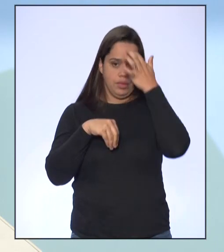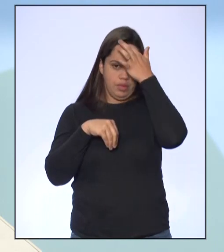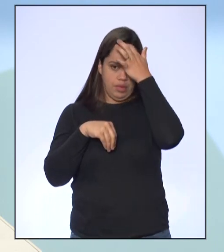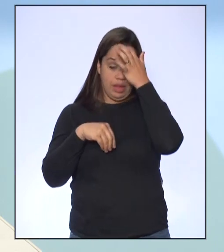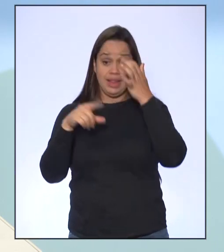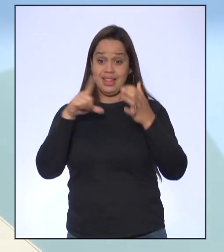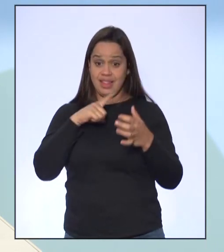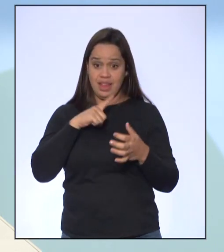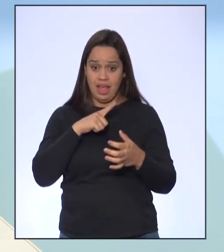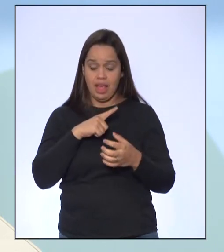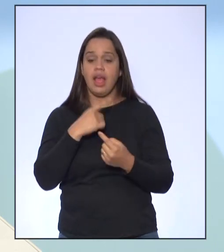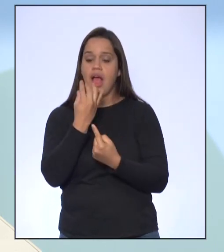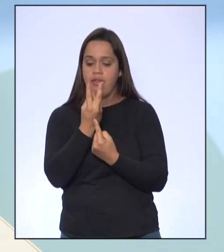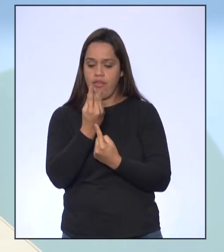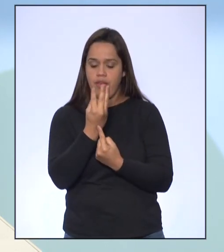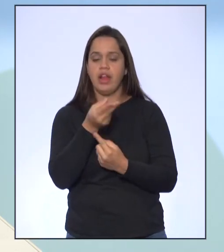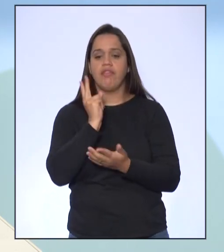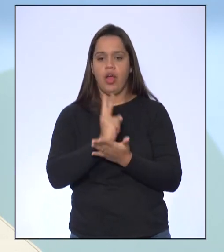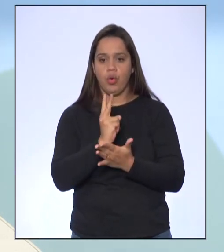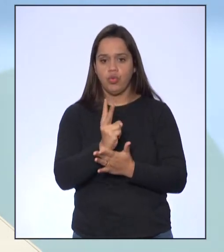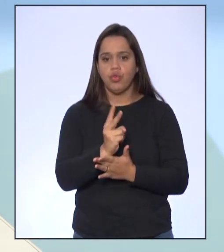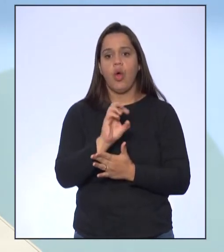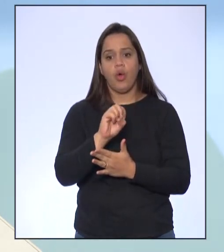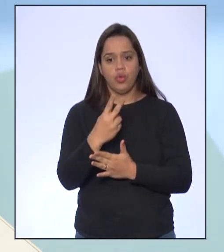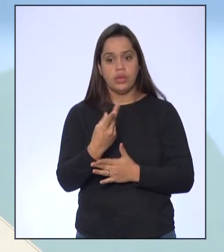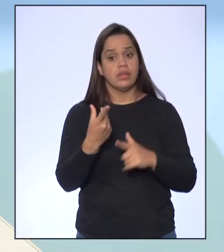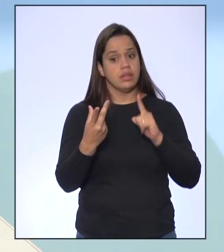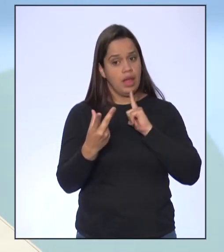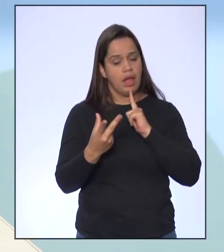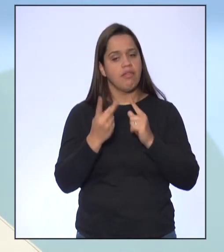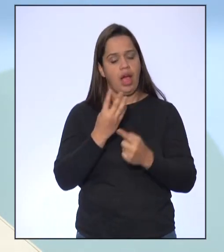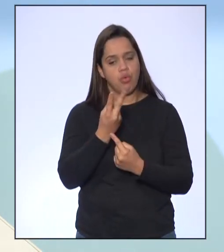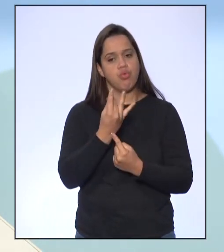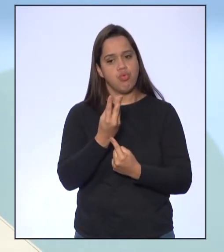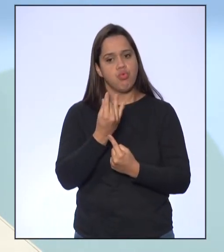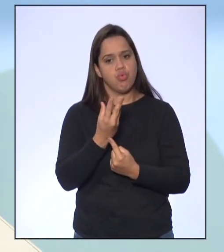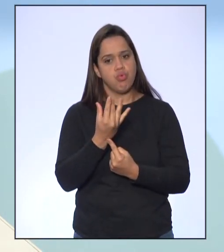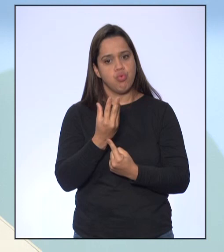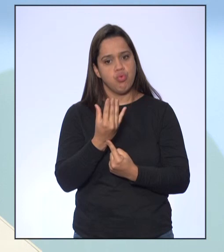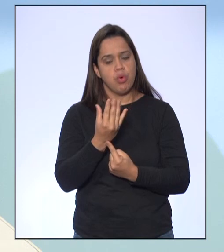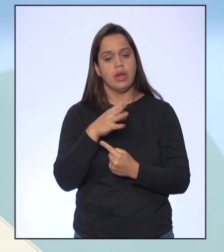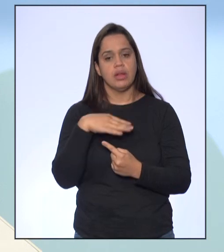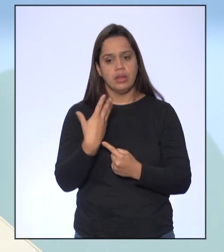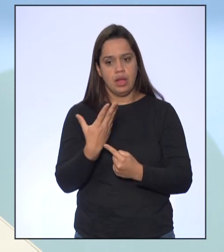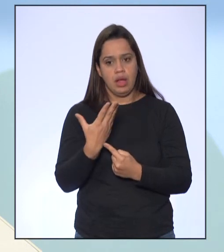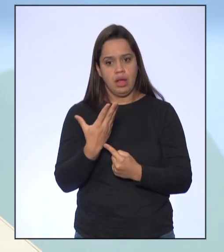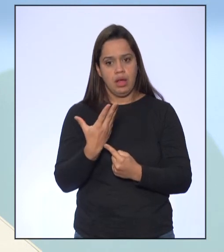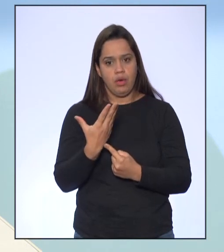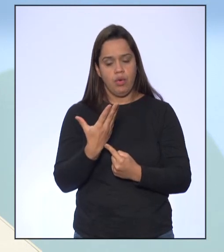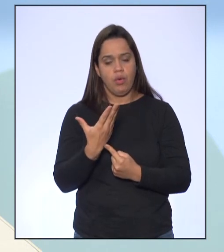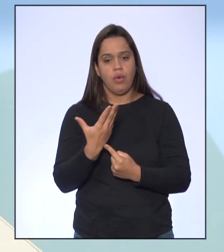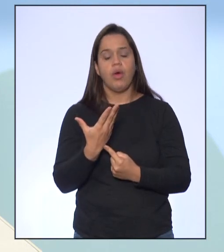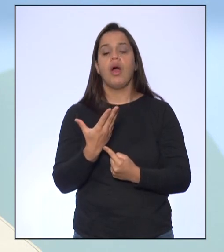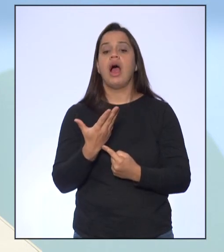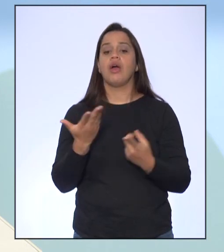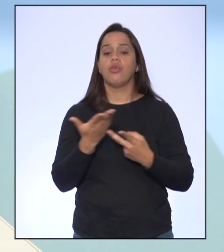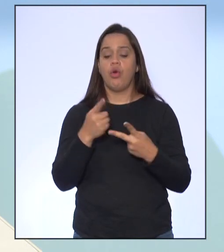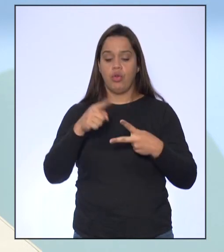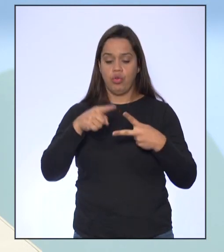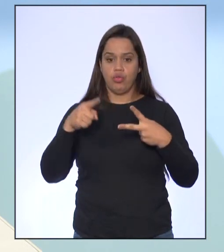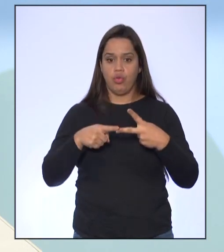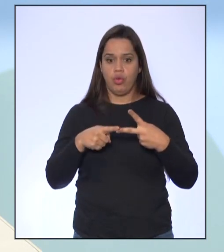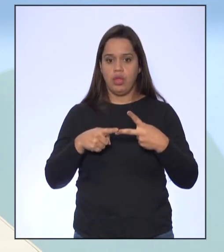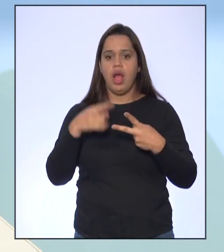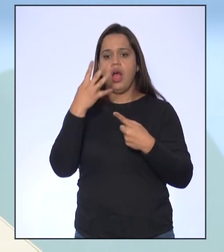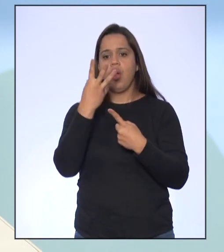dentro, essa vela vai queimar. Então, olha só, combustível, vela, comburente, oxigênio.